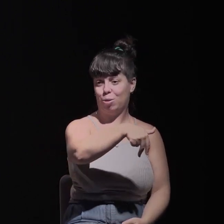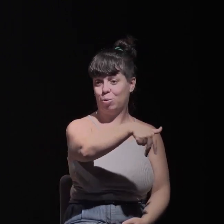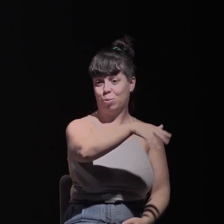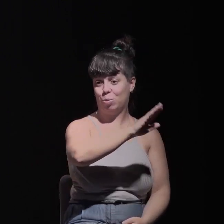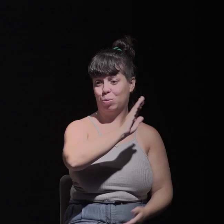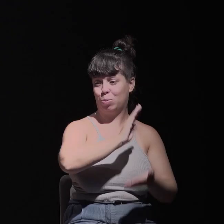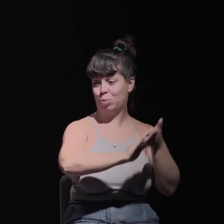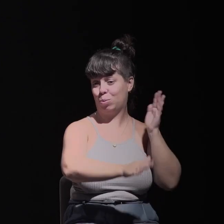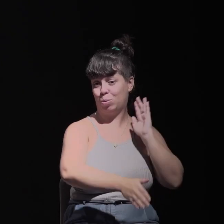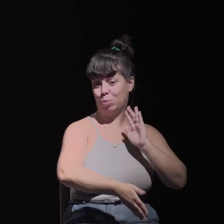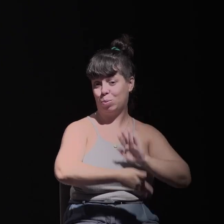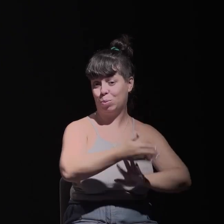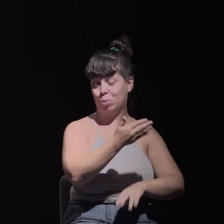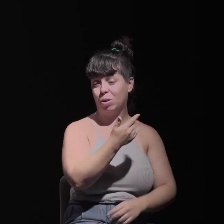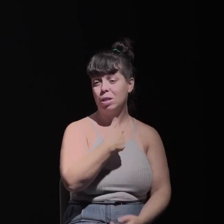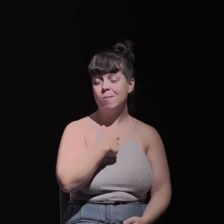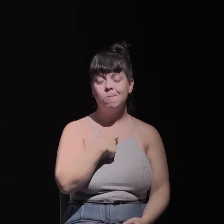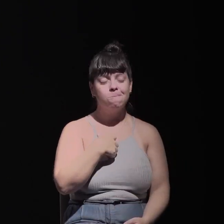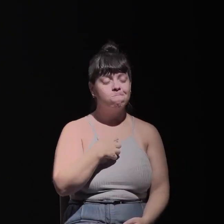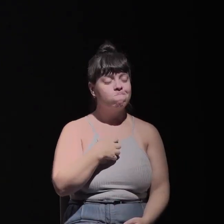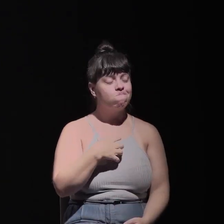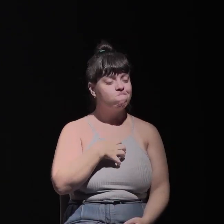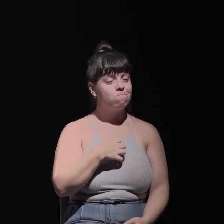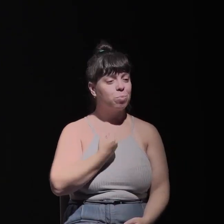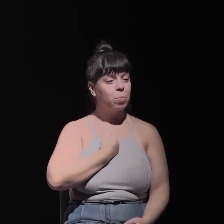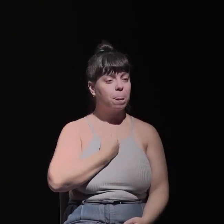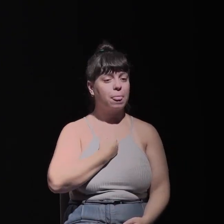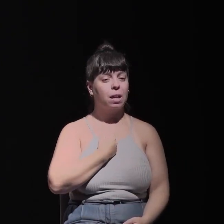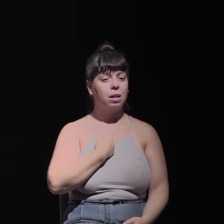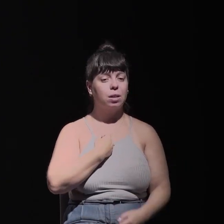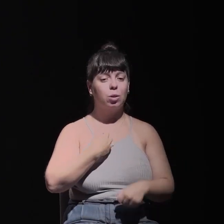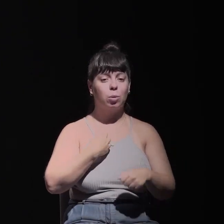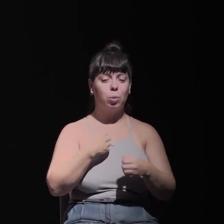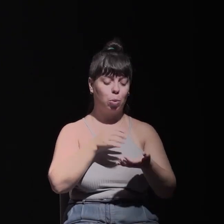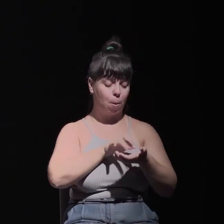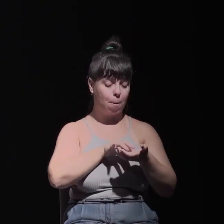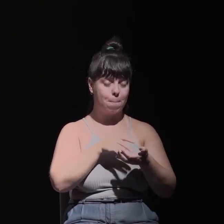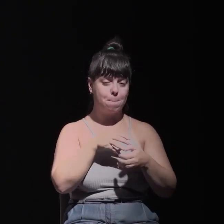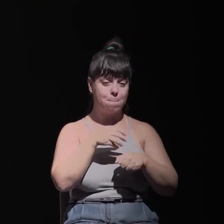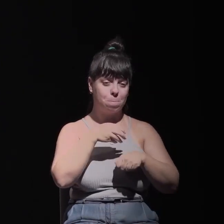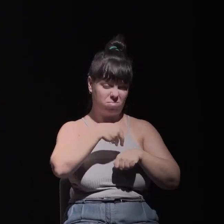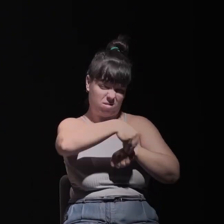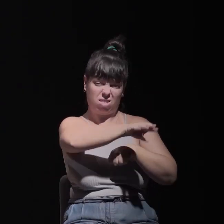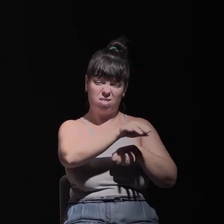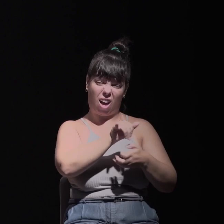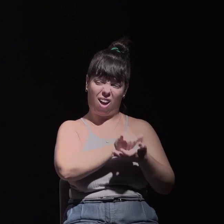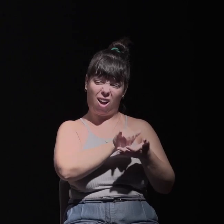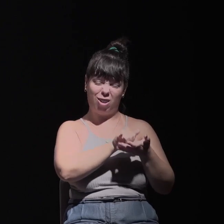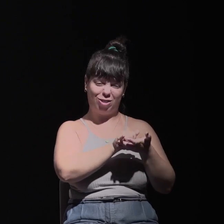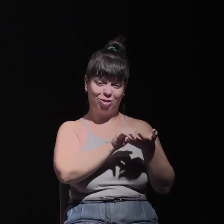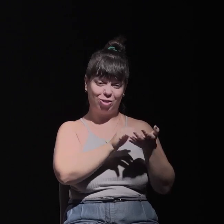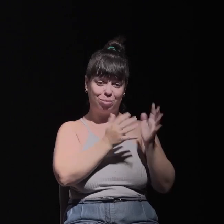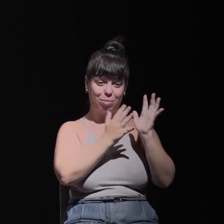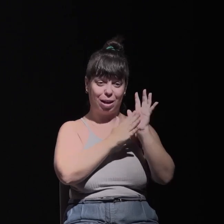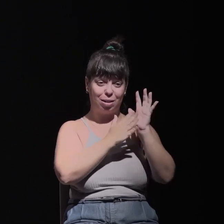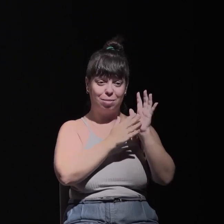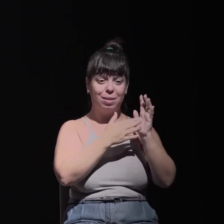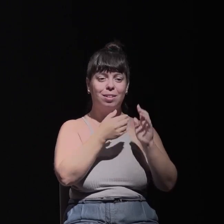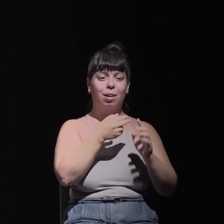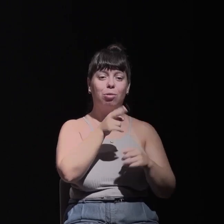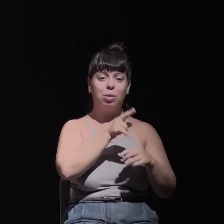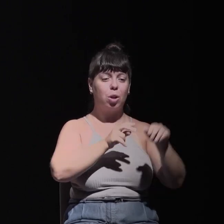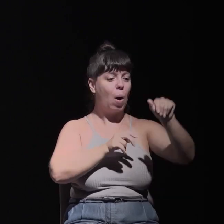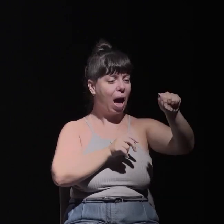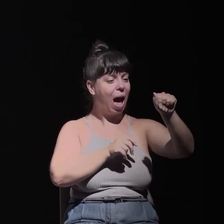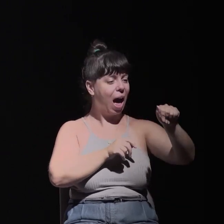E isso me marcou muito, assim. Eu mandei uma mensagem de parabéns para ela, com todos os pronomes readequados,